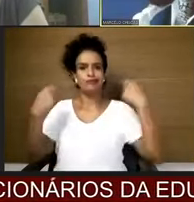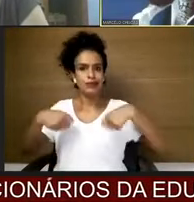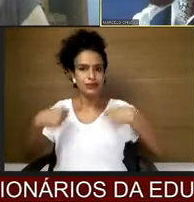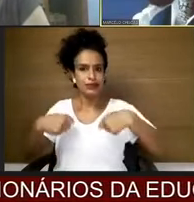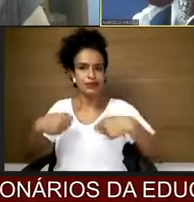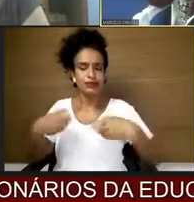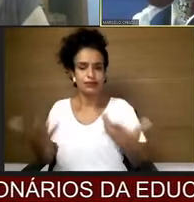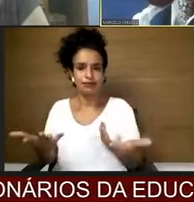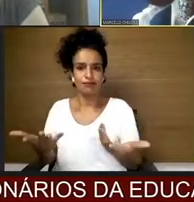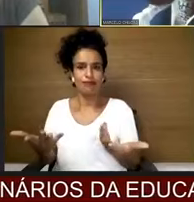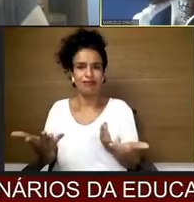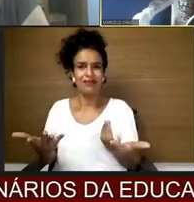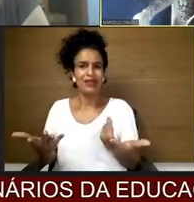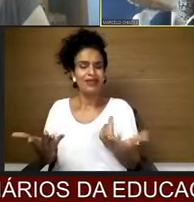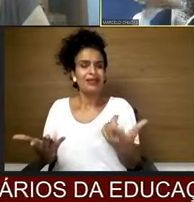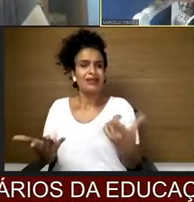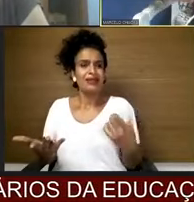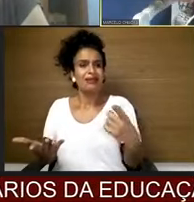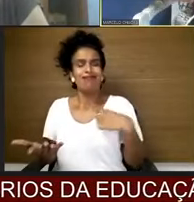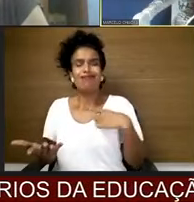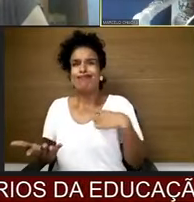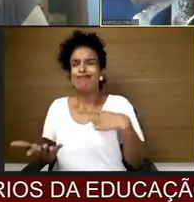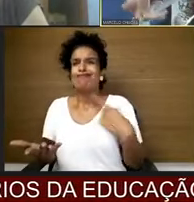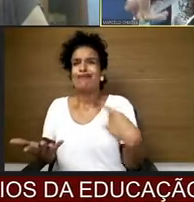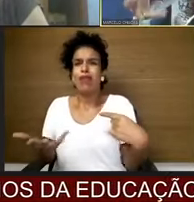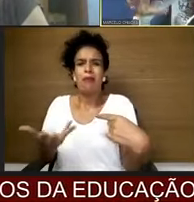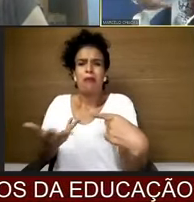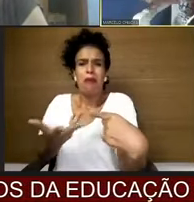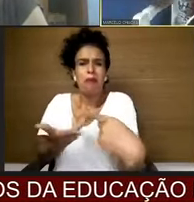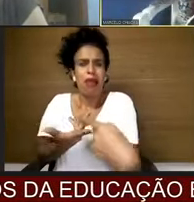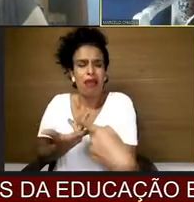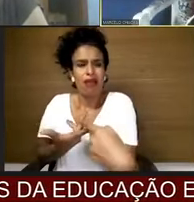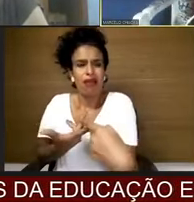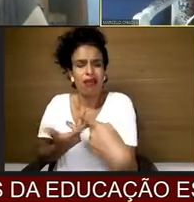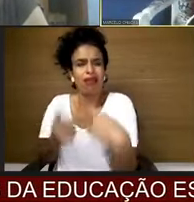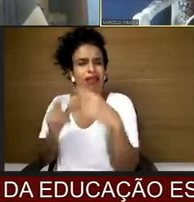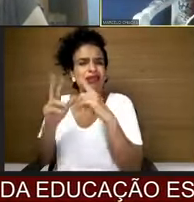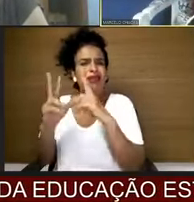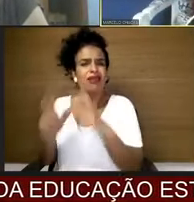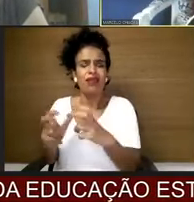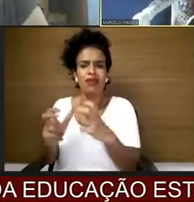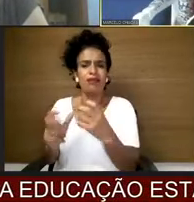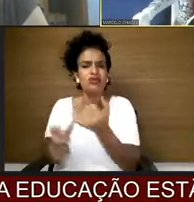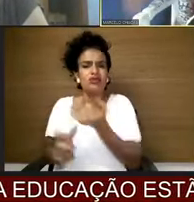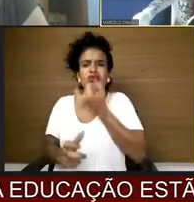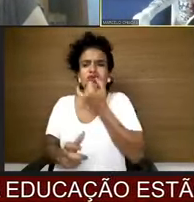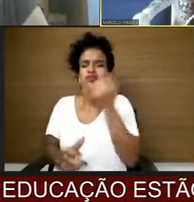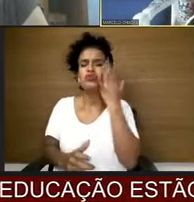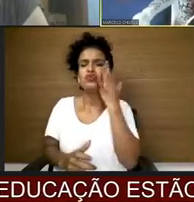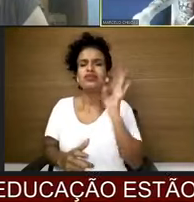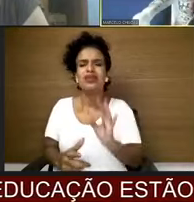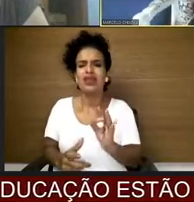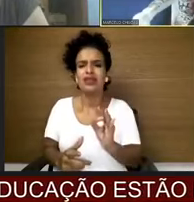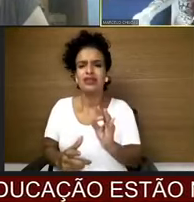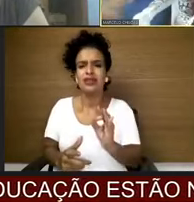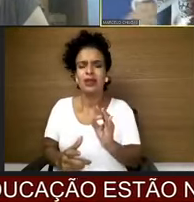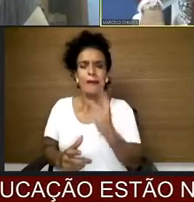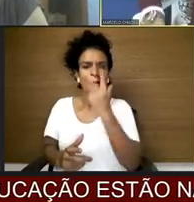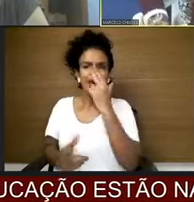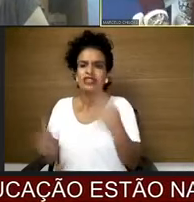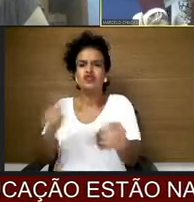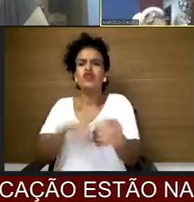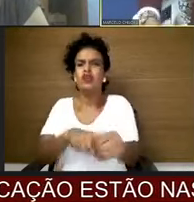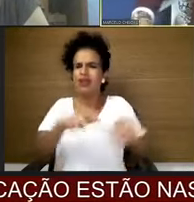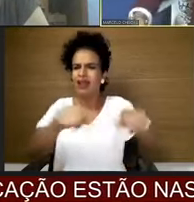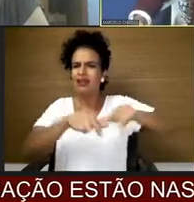para mim, eu não sei como é que volta, discutir volta de quem não foi ainda. Está tudo ali, está